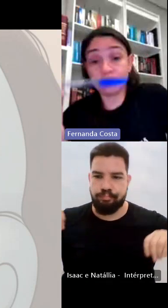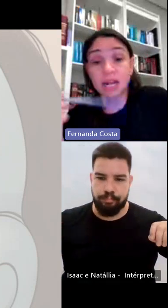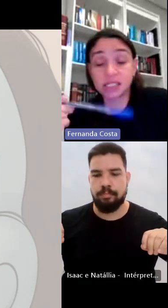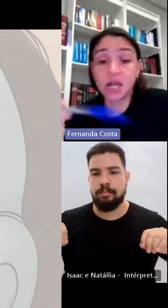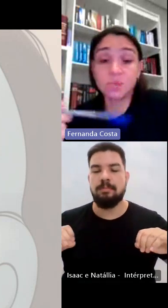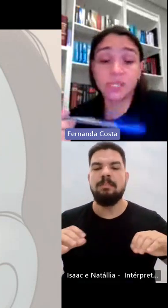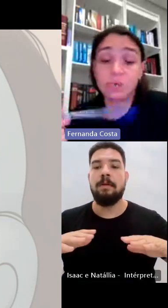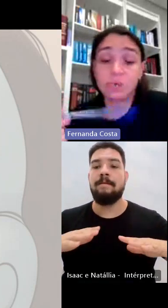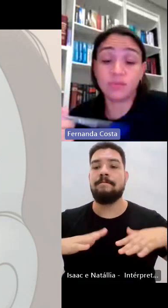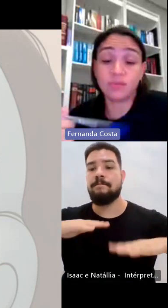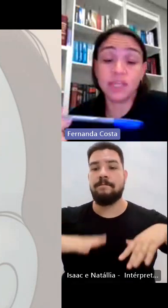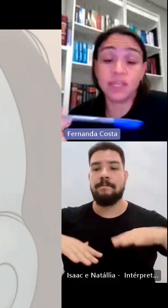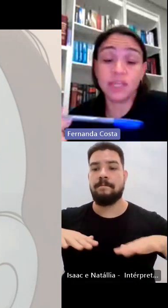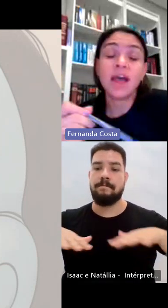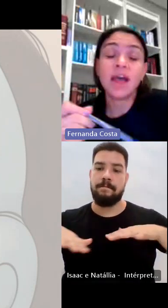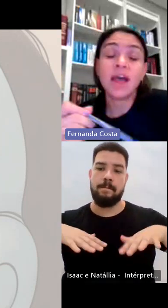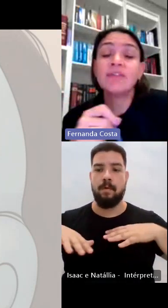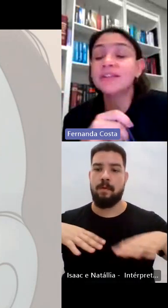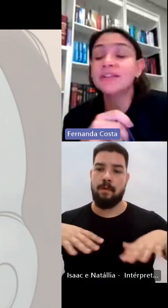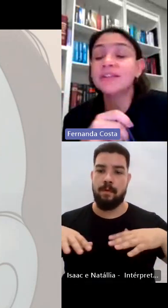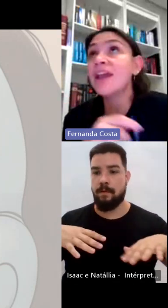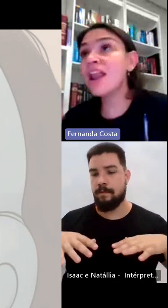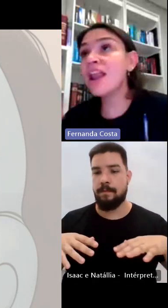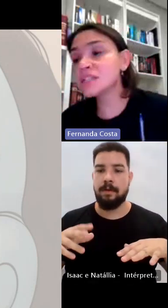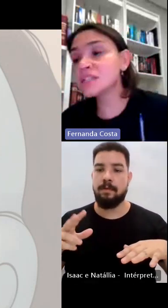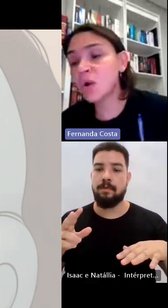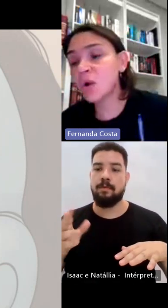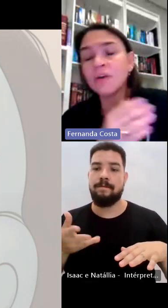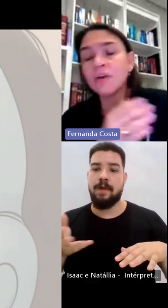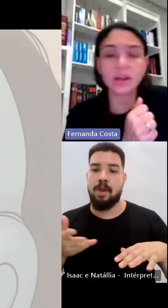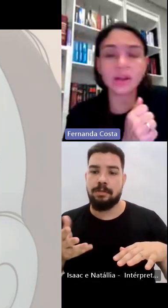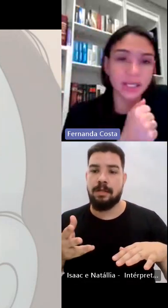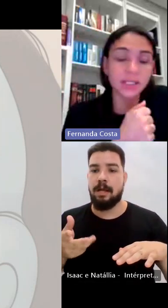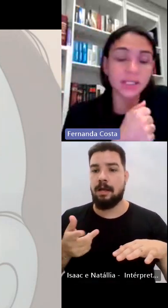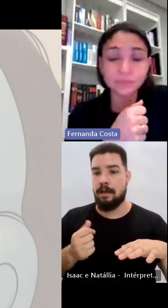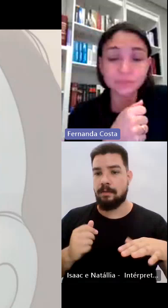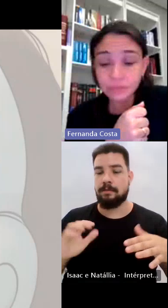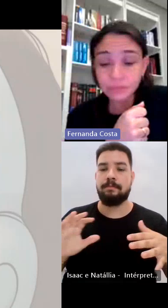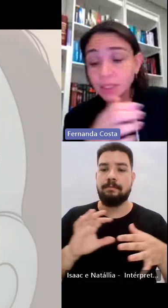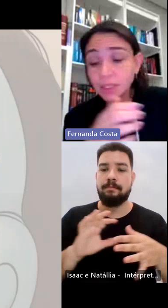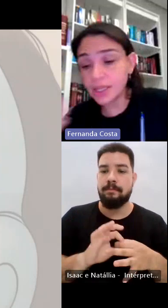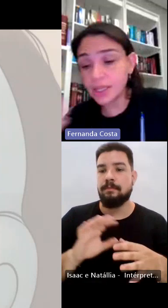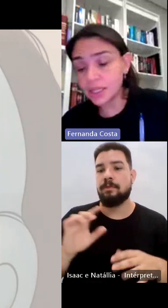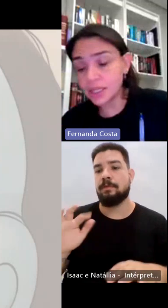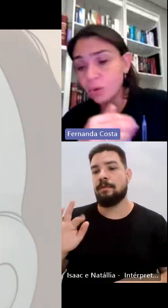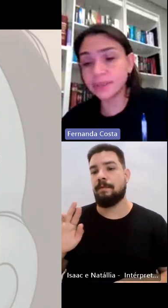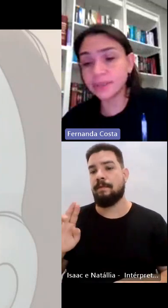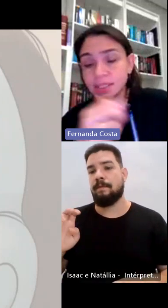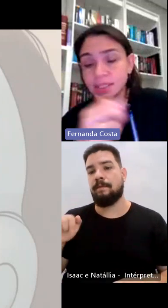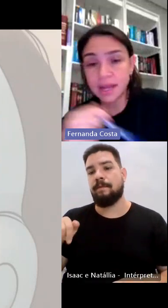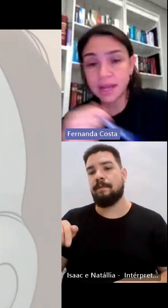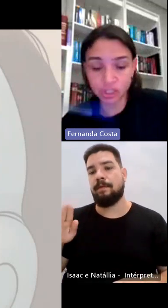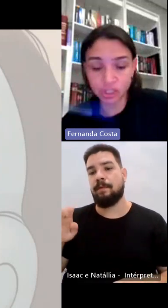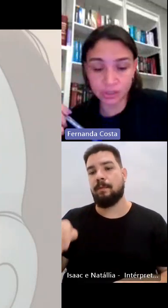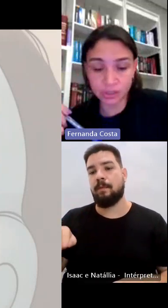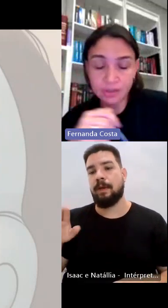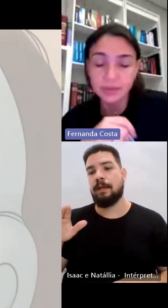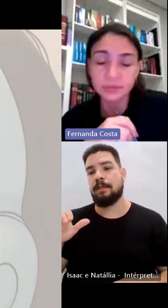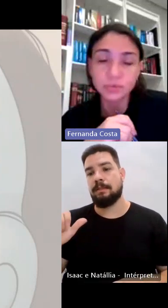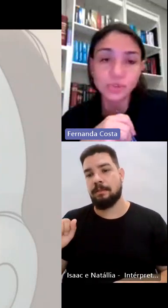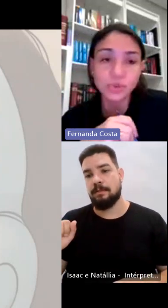dessa vibração, desse movimento, ela vai ter relação com a frequência e aí com a